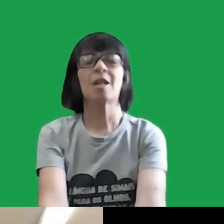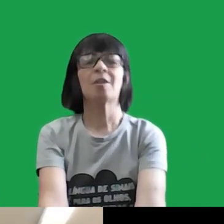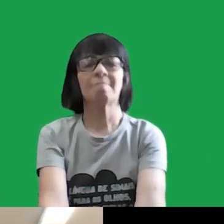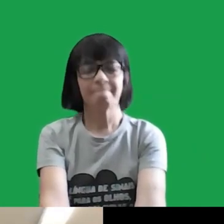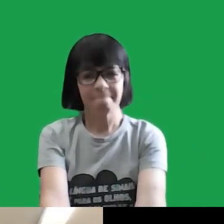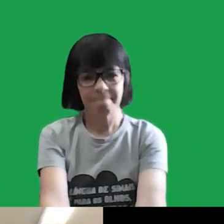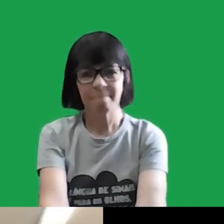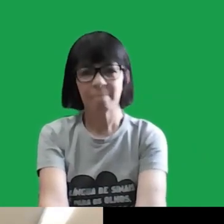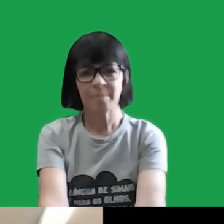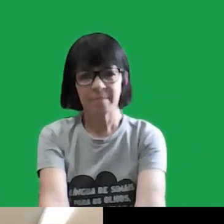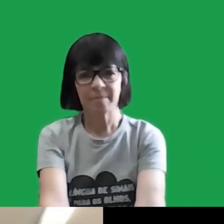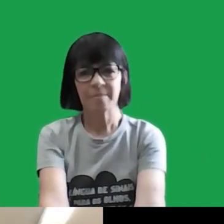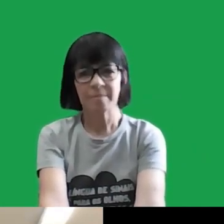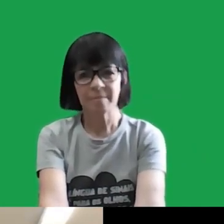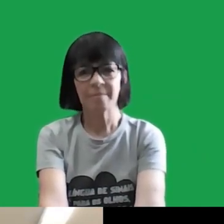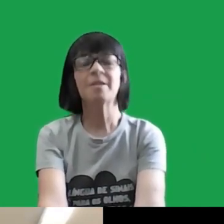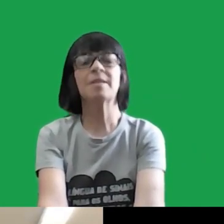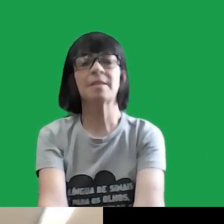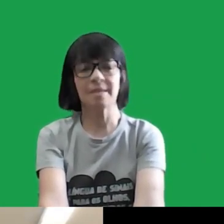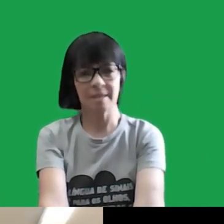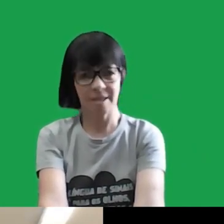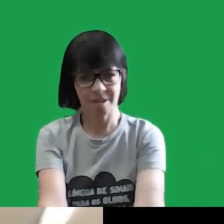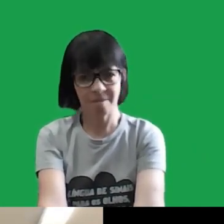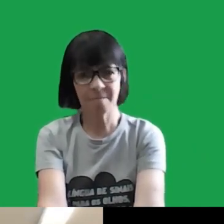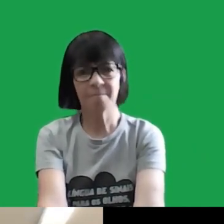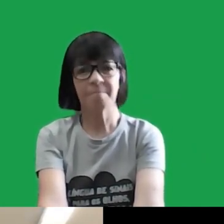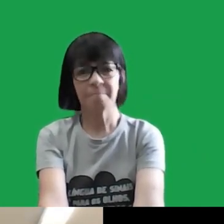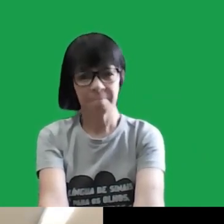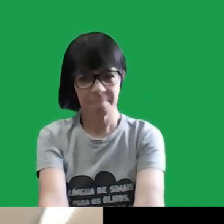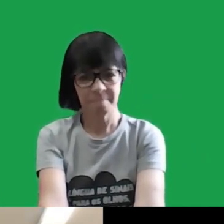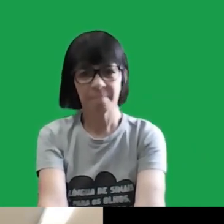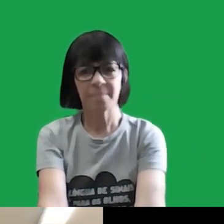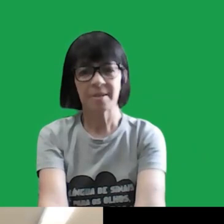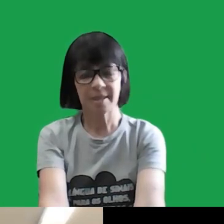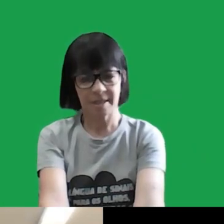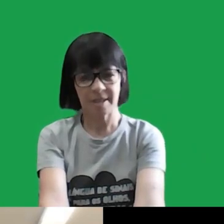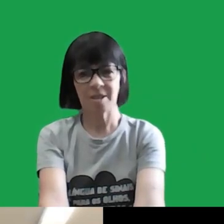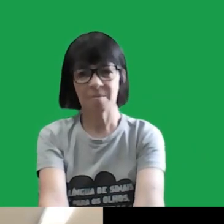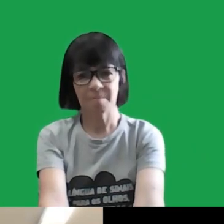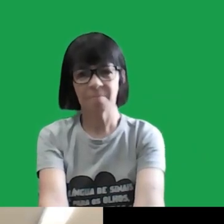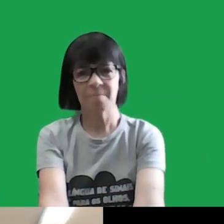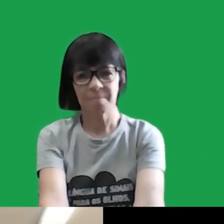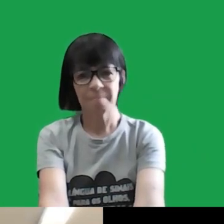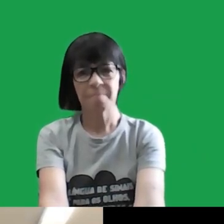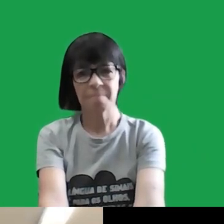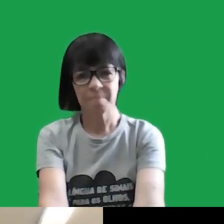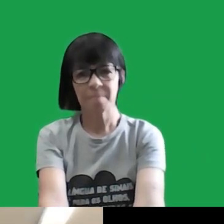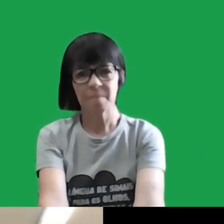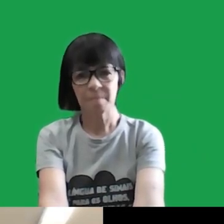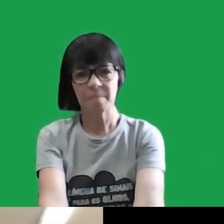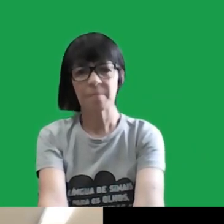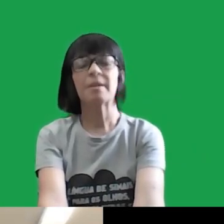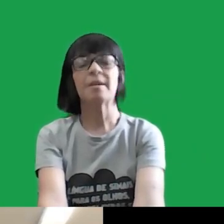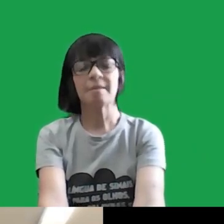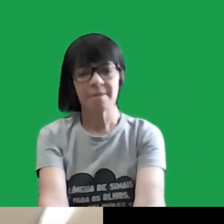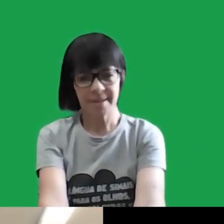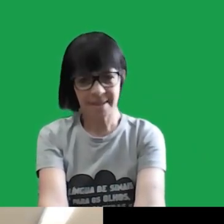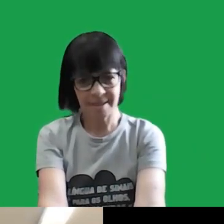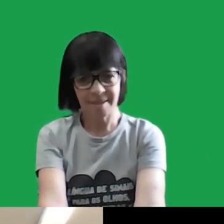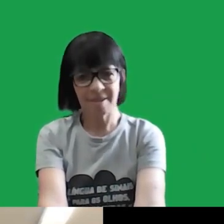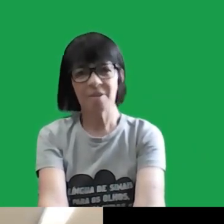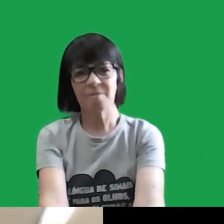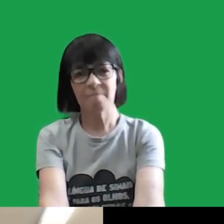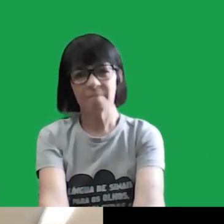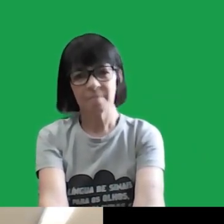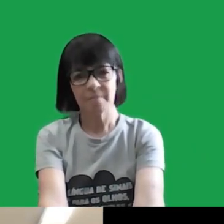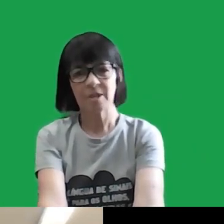chega. E é aí que a gente vai adquirindo experiência, vai conhecendo outras pessoas, vai absorvendo um pouquinho de conhecimento de cada um, e é